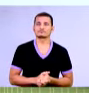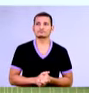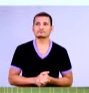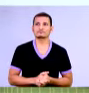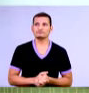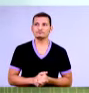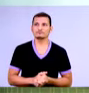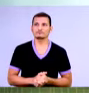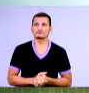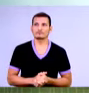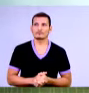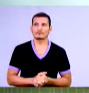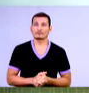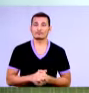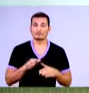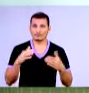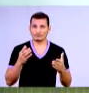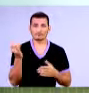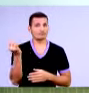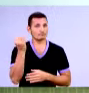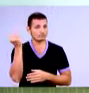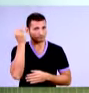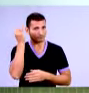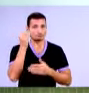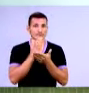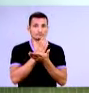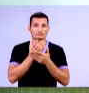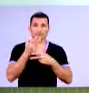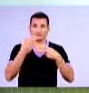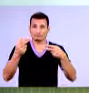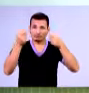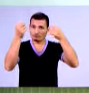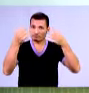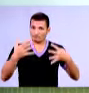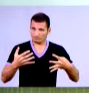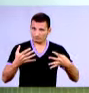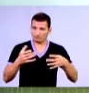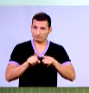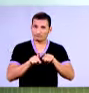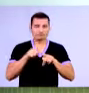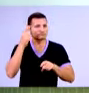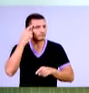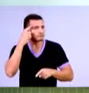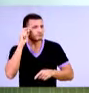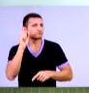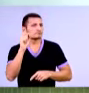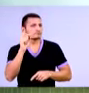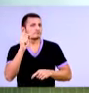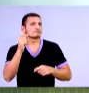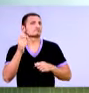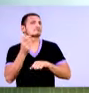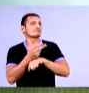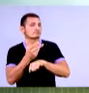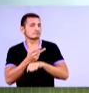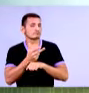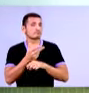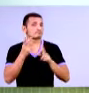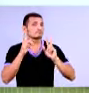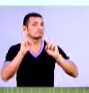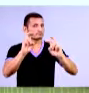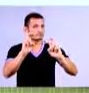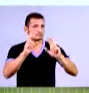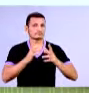Então, é importante destacar algumas coisas e pensar algumas coisas a respeito de multimídia. Percebam aqui.